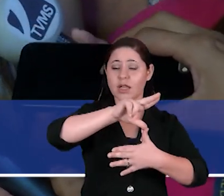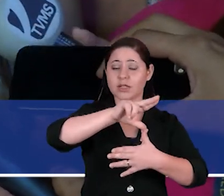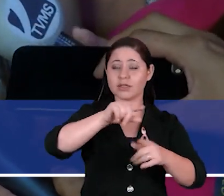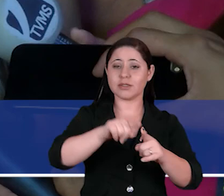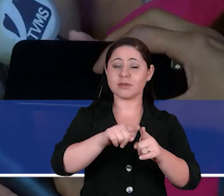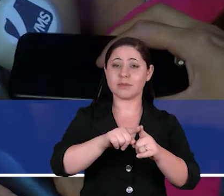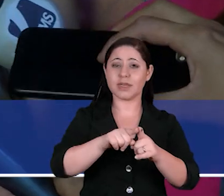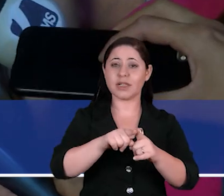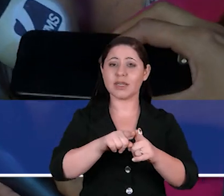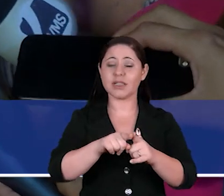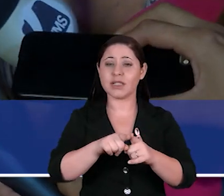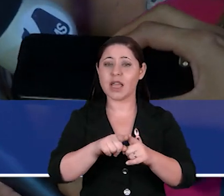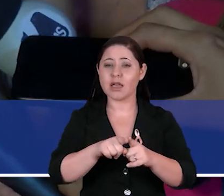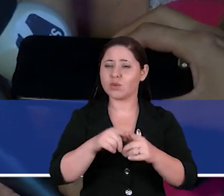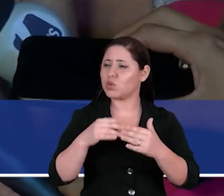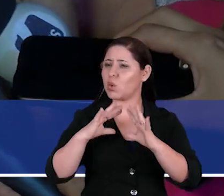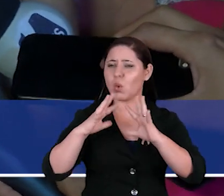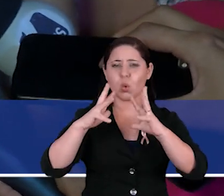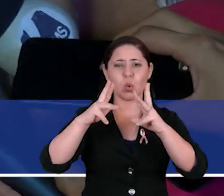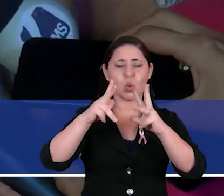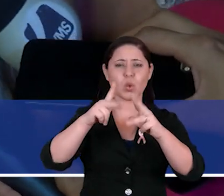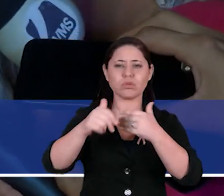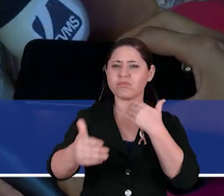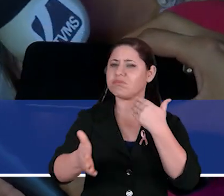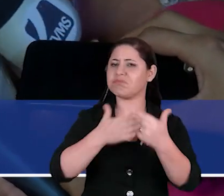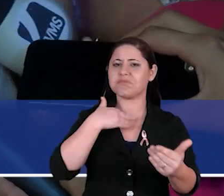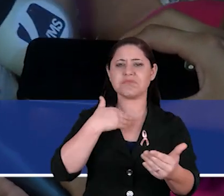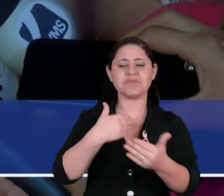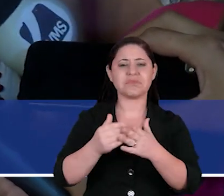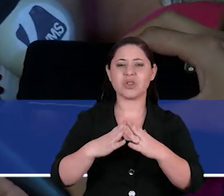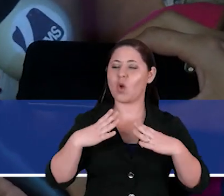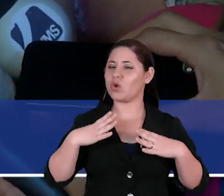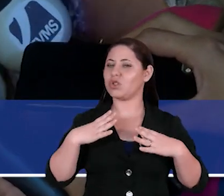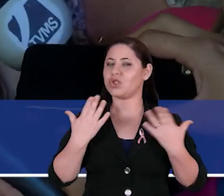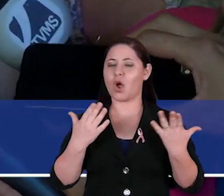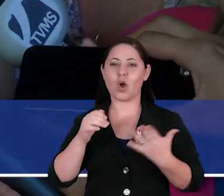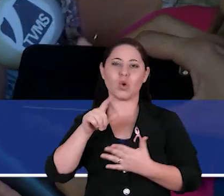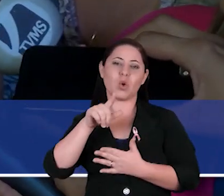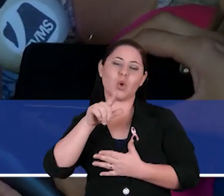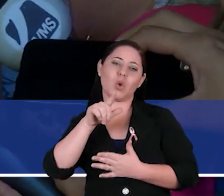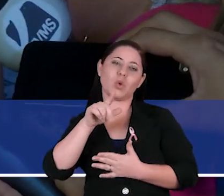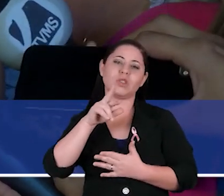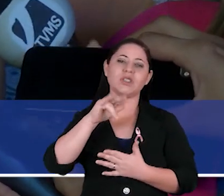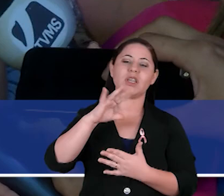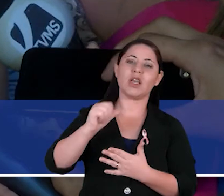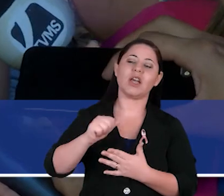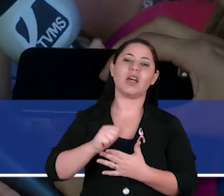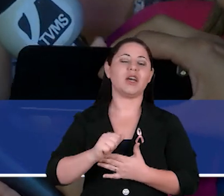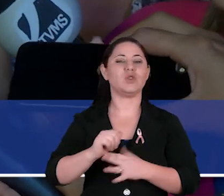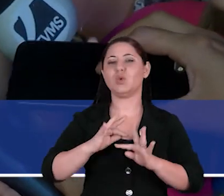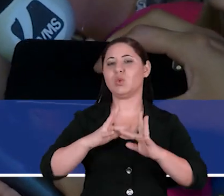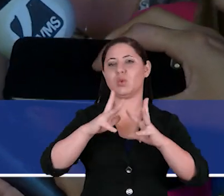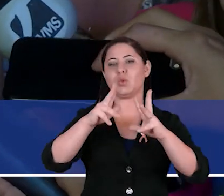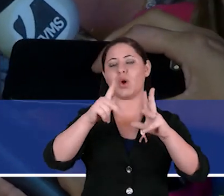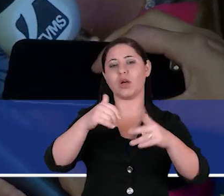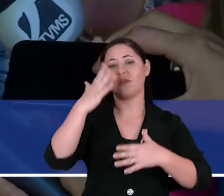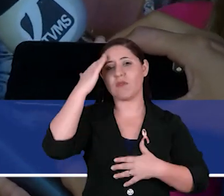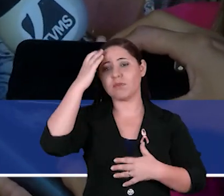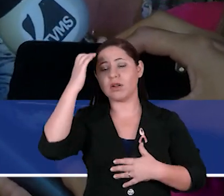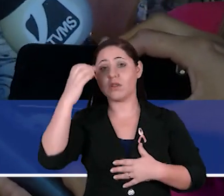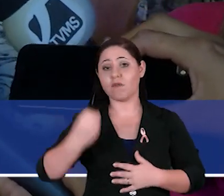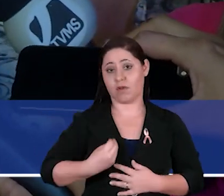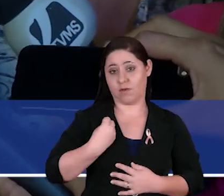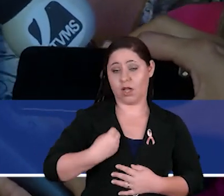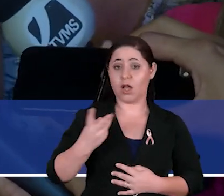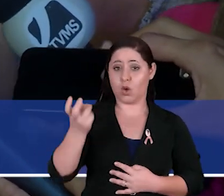Sul. Convidar todo mundo para que esteja lá, independente dos shows que vão ter, do Zezé de Camargo Santos, do Diogo Nogueira, do Paralamas do Sucesso.